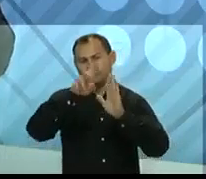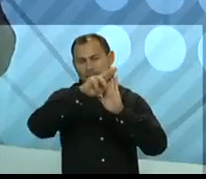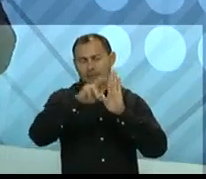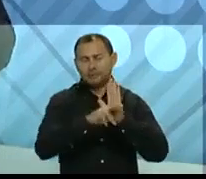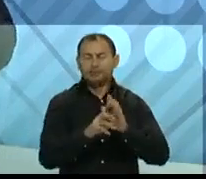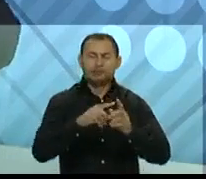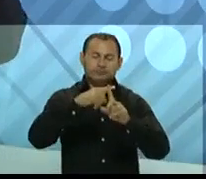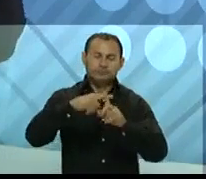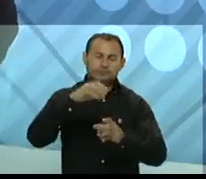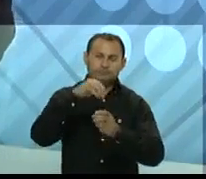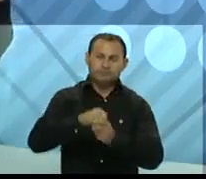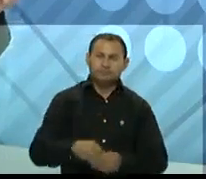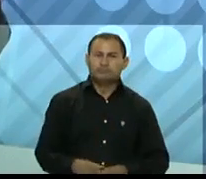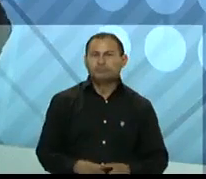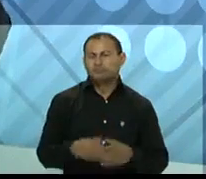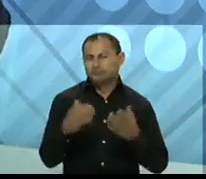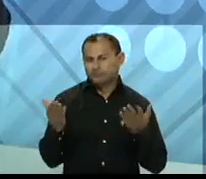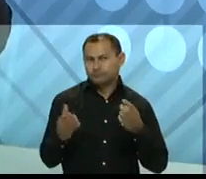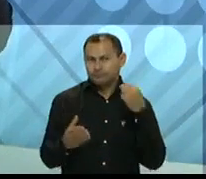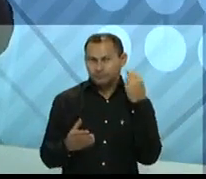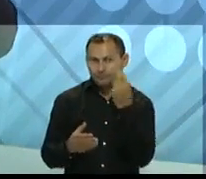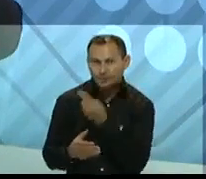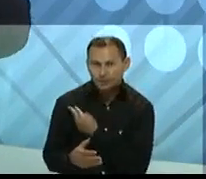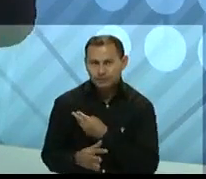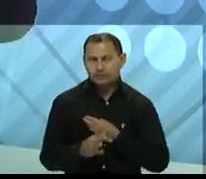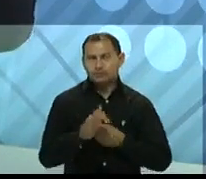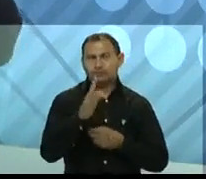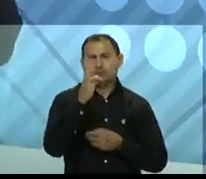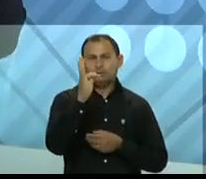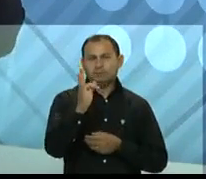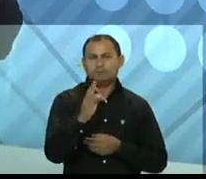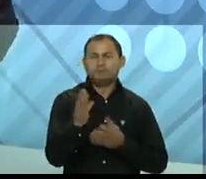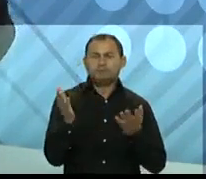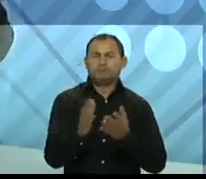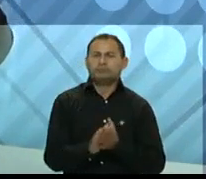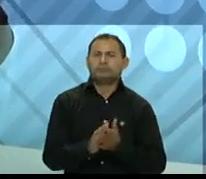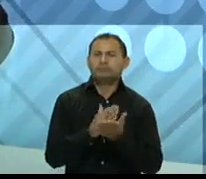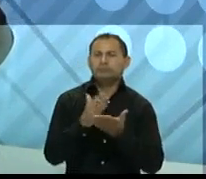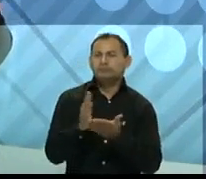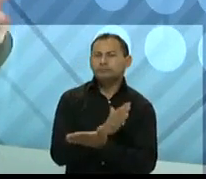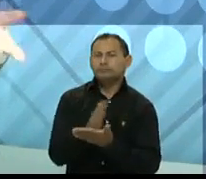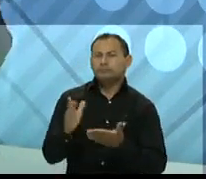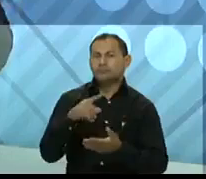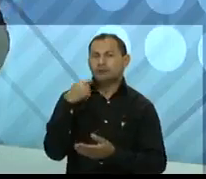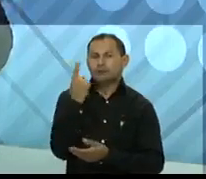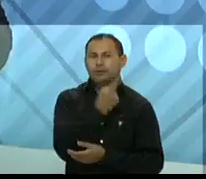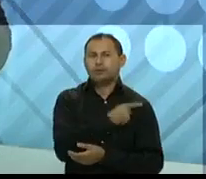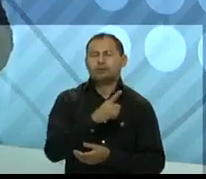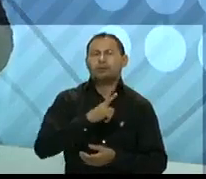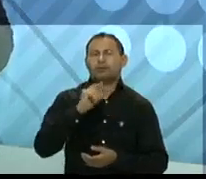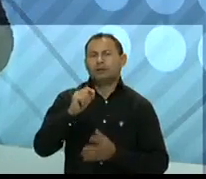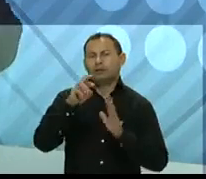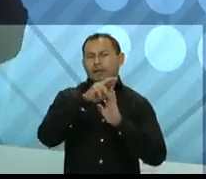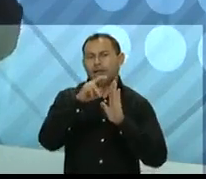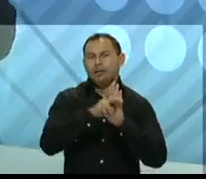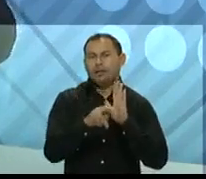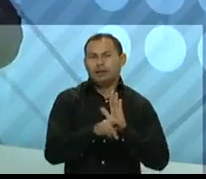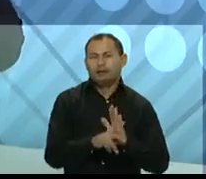adição. No caso, se nós tivermos funções agora que estão dividindo, nós vamos ter o quê? A regra